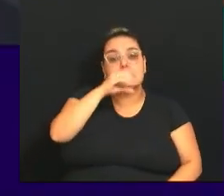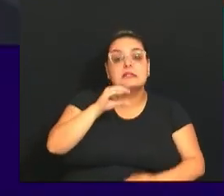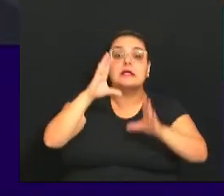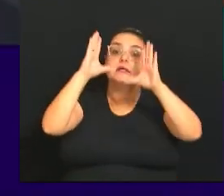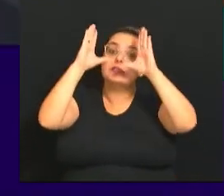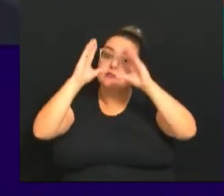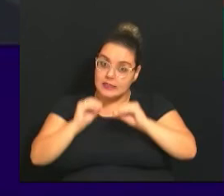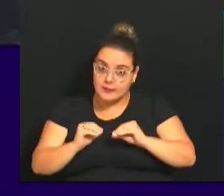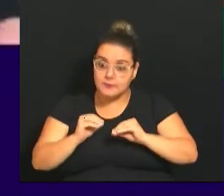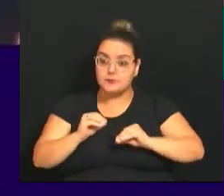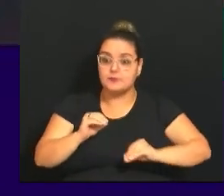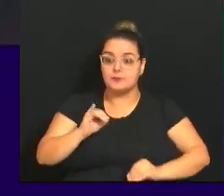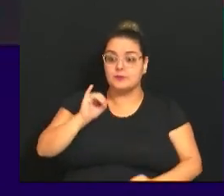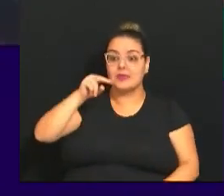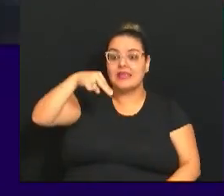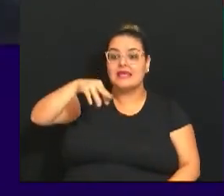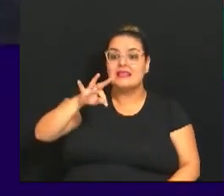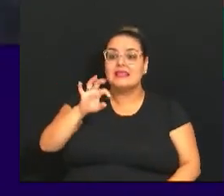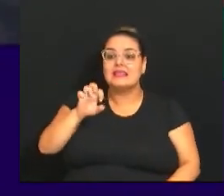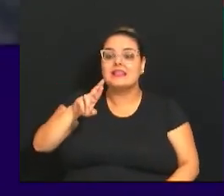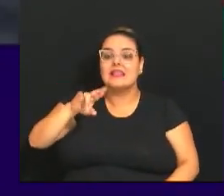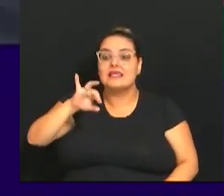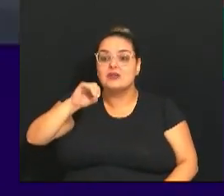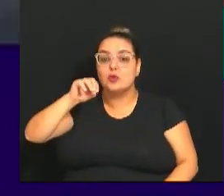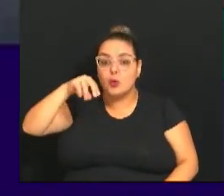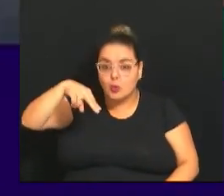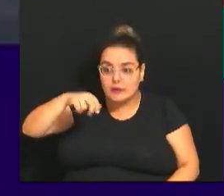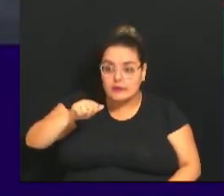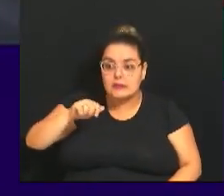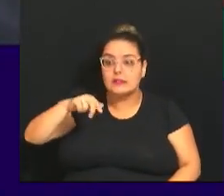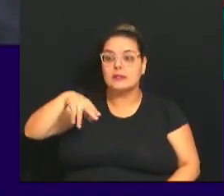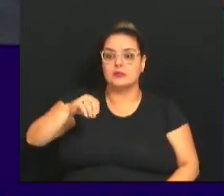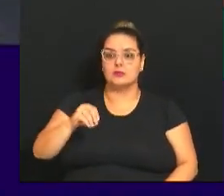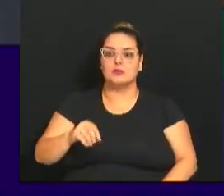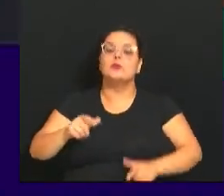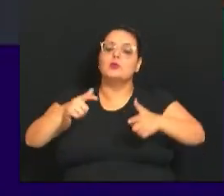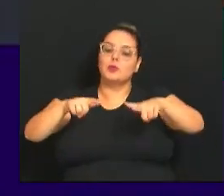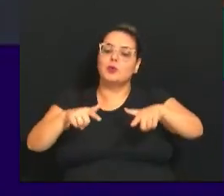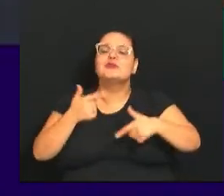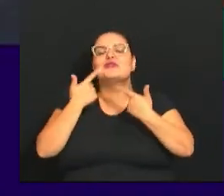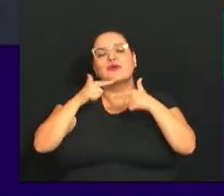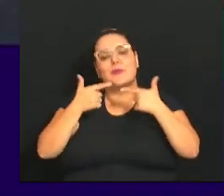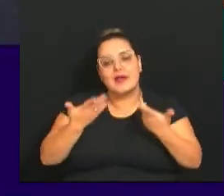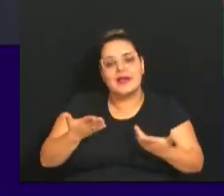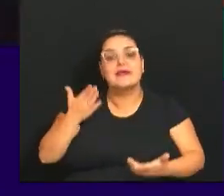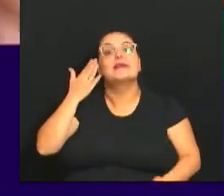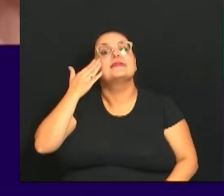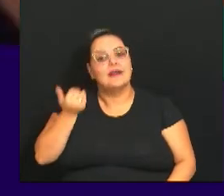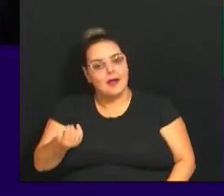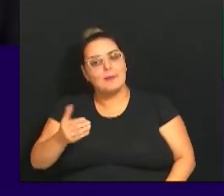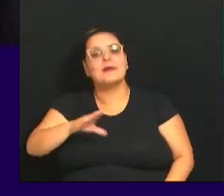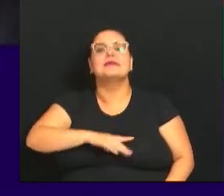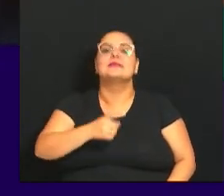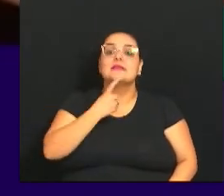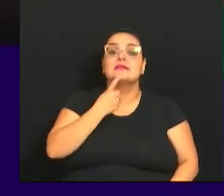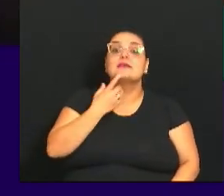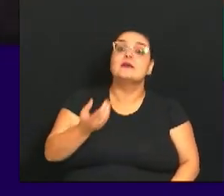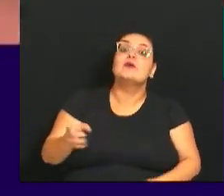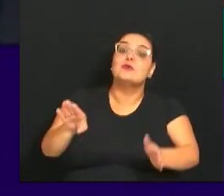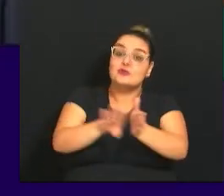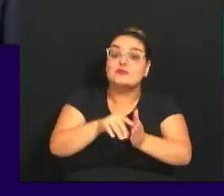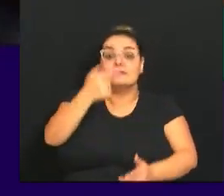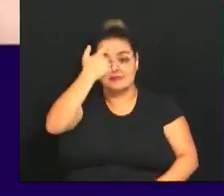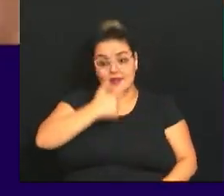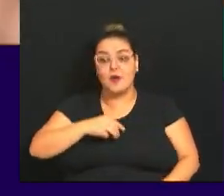no Interiorano. Interiorano é uma casa de comédia que todo mundo sabe onde é, que fica em Campinas. Então, Campinas, estou chegando, eu, Marcelo